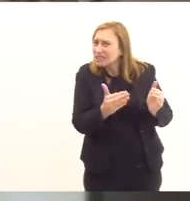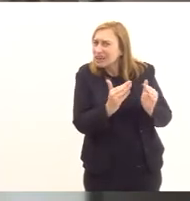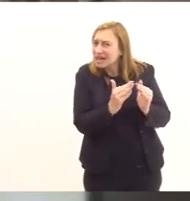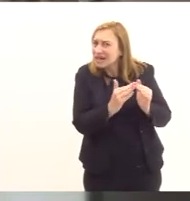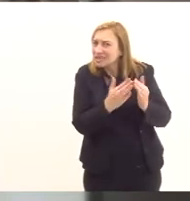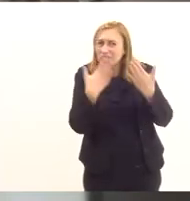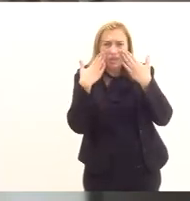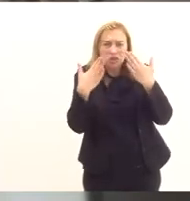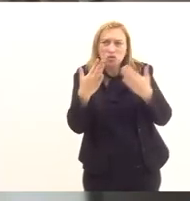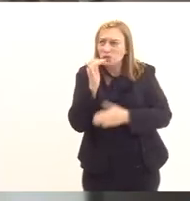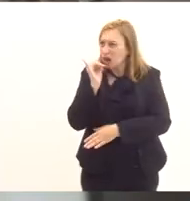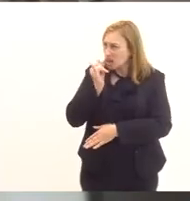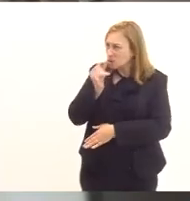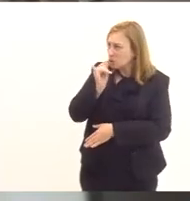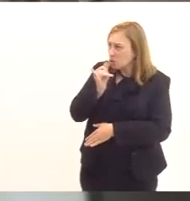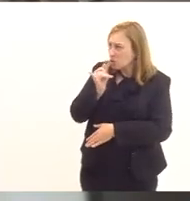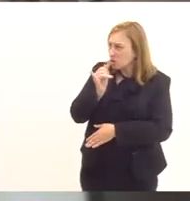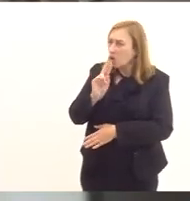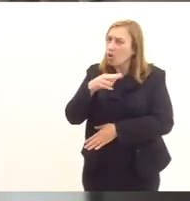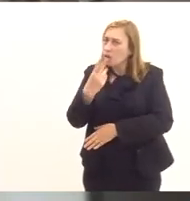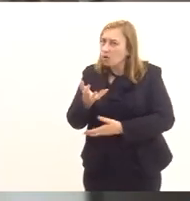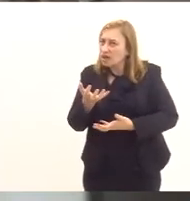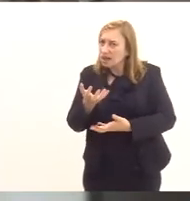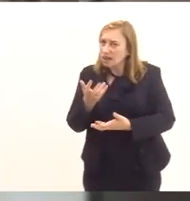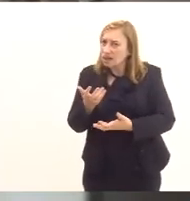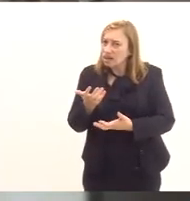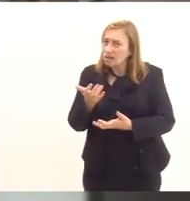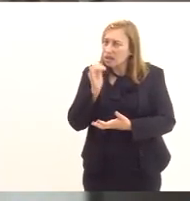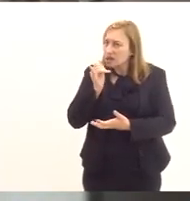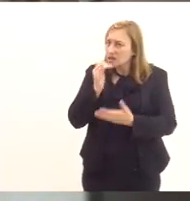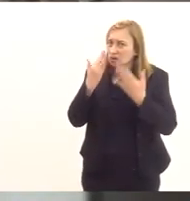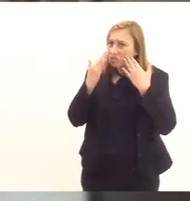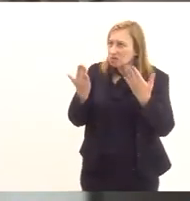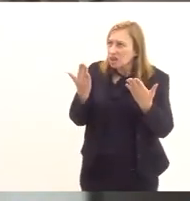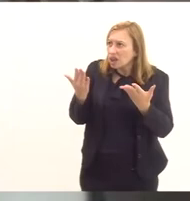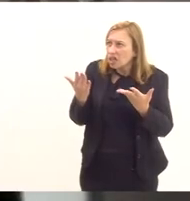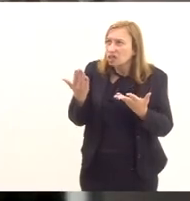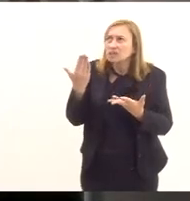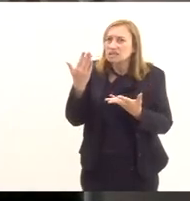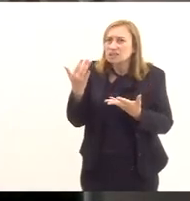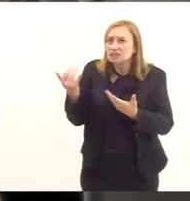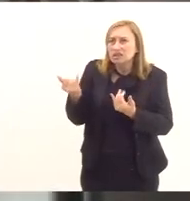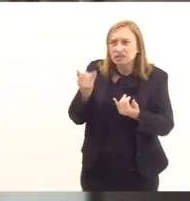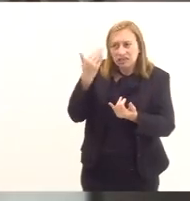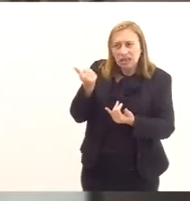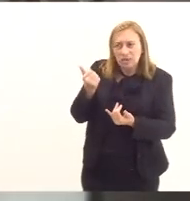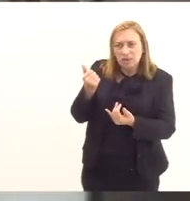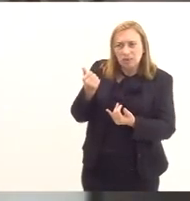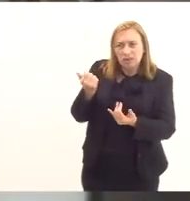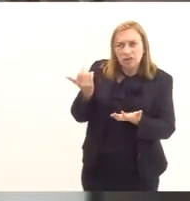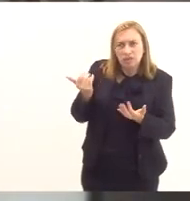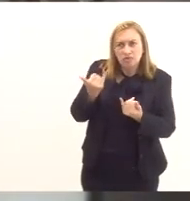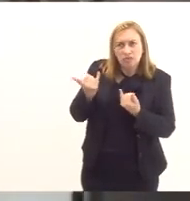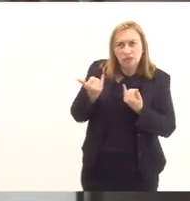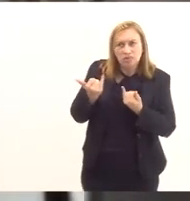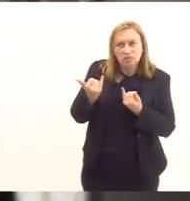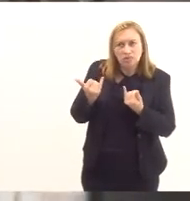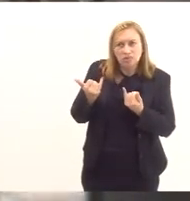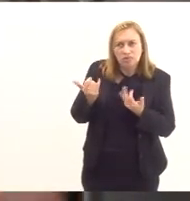casa apresentou algum relatório pretende apresentar um relatório vocês tem tem notícia disso